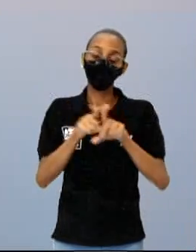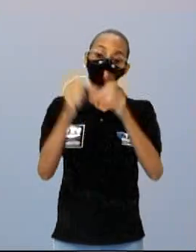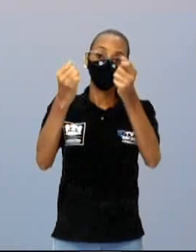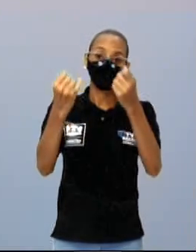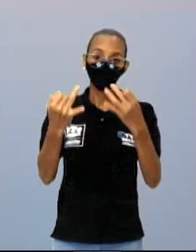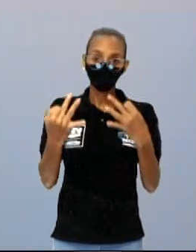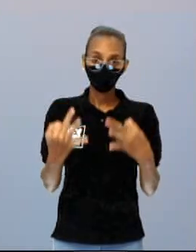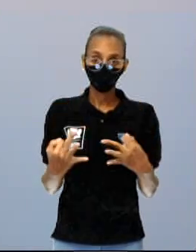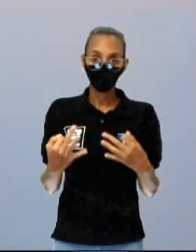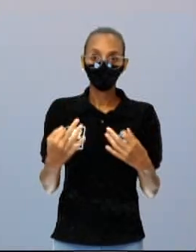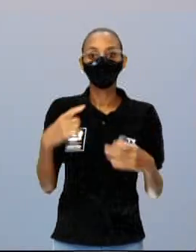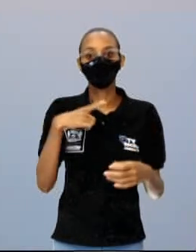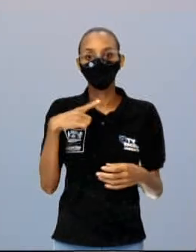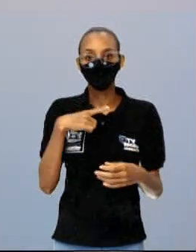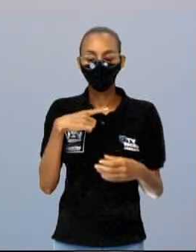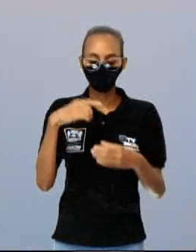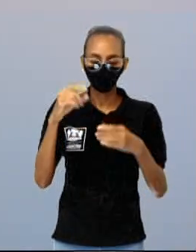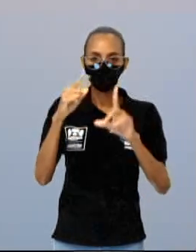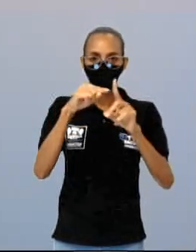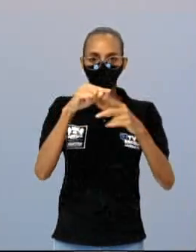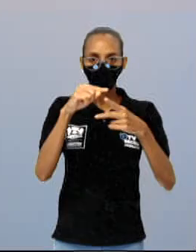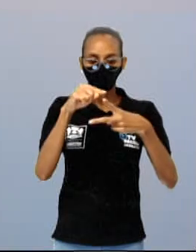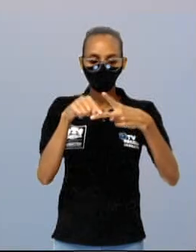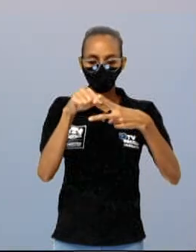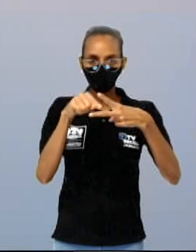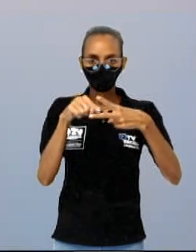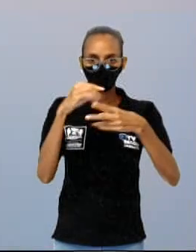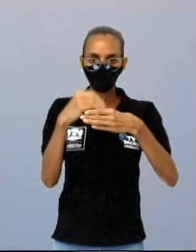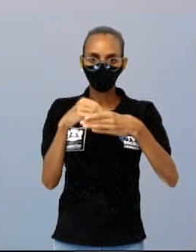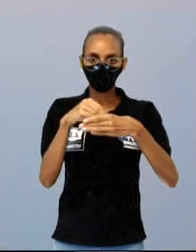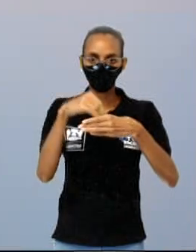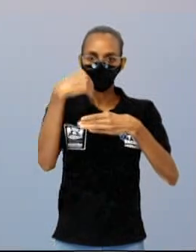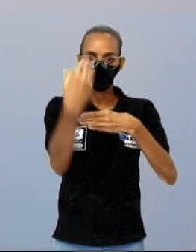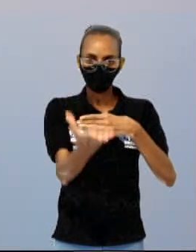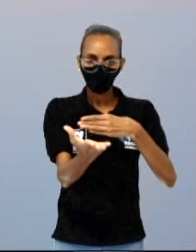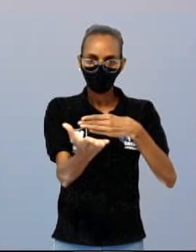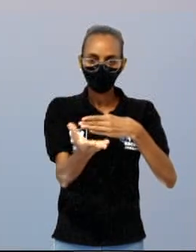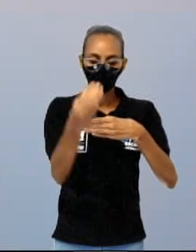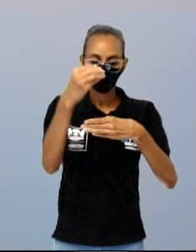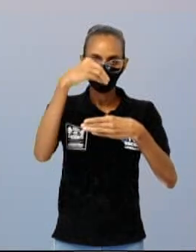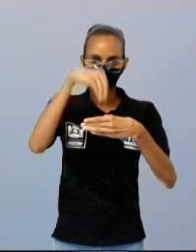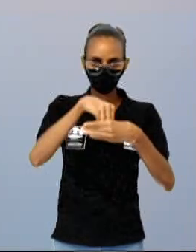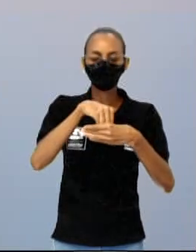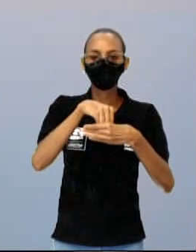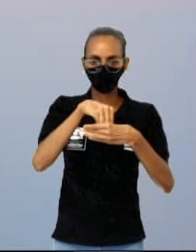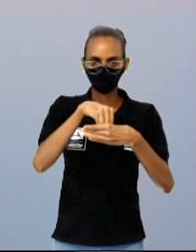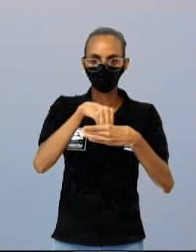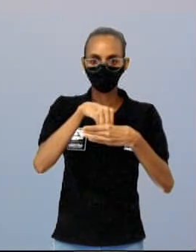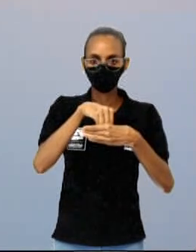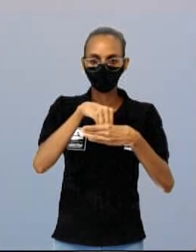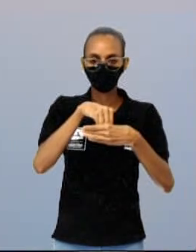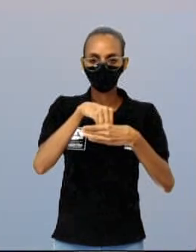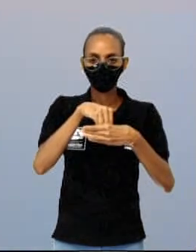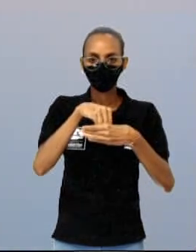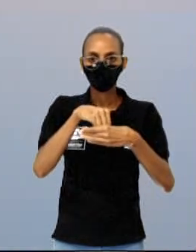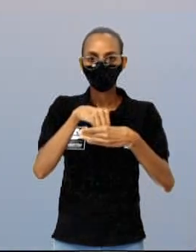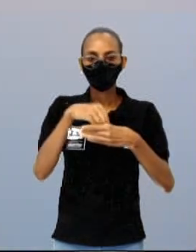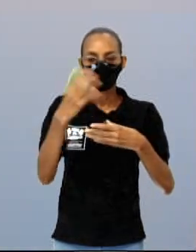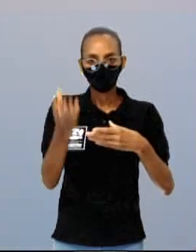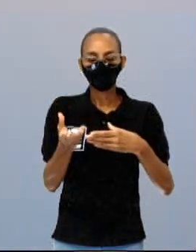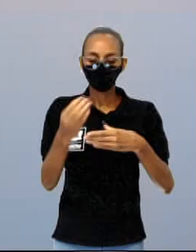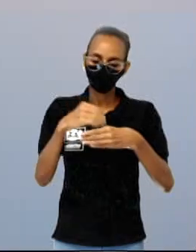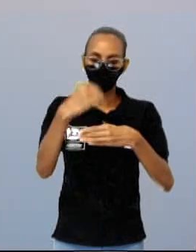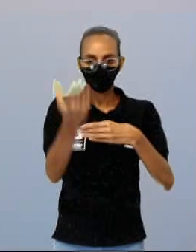ângulos alternos internos e os alternos externos. Que os ângulos alternos internos ou